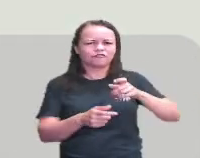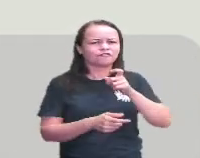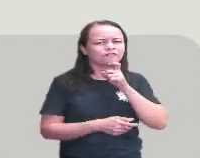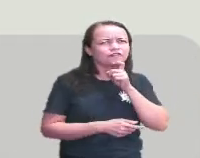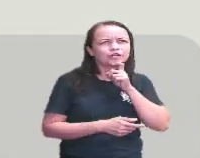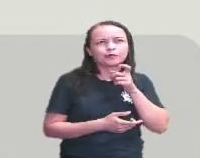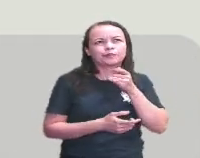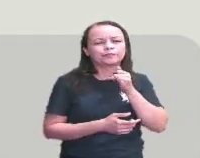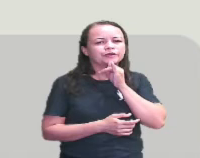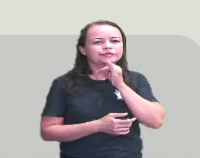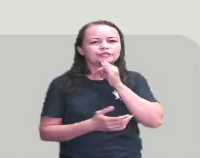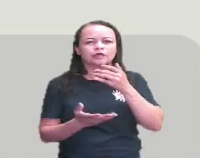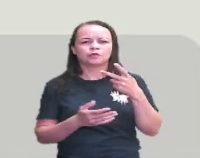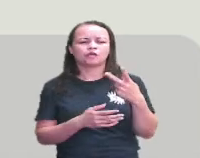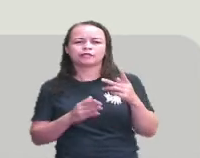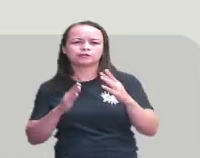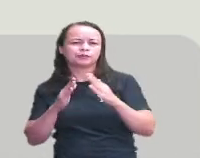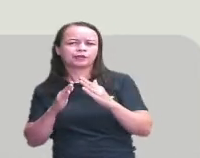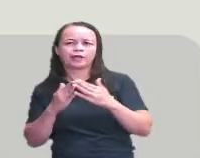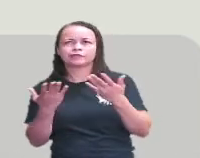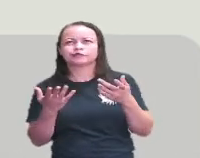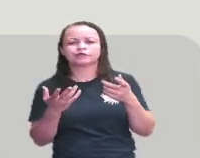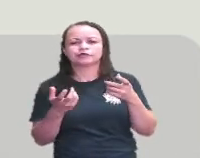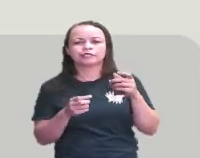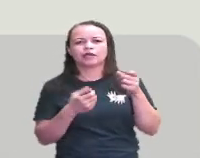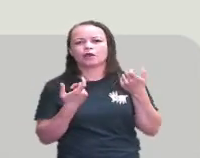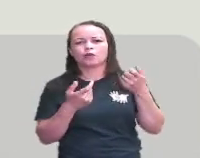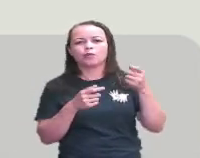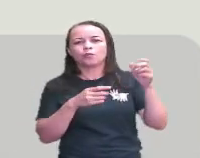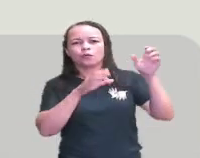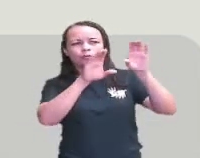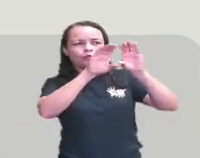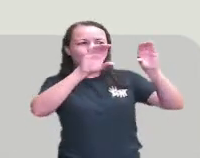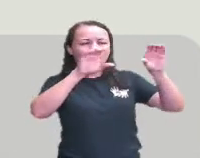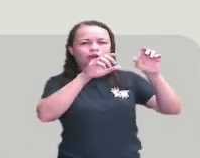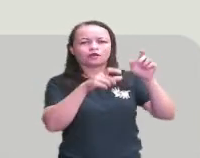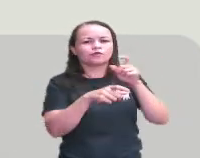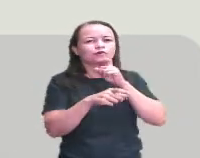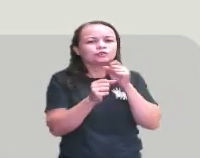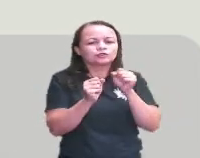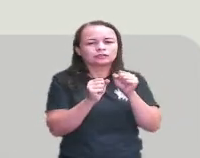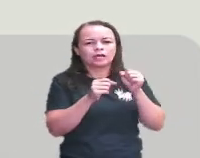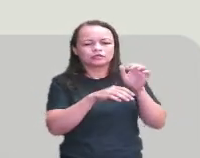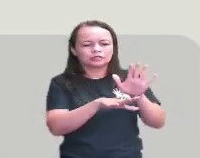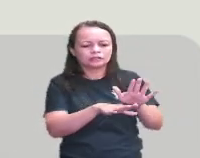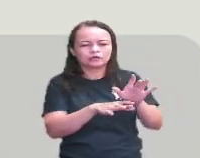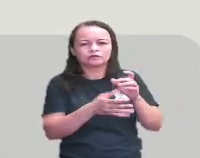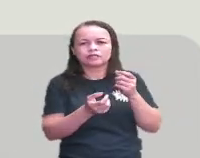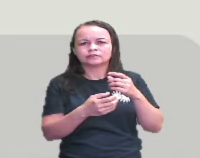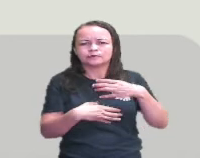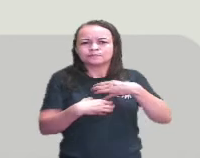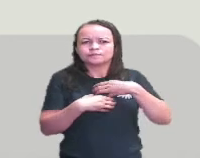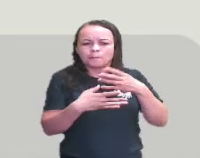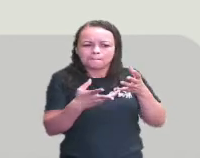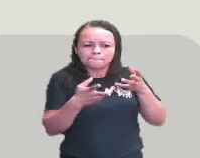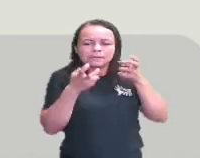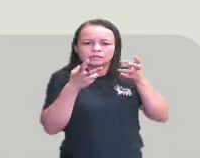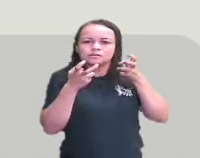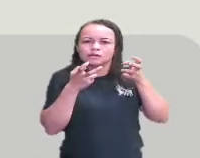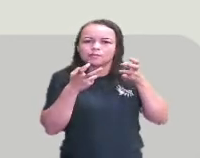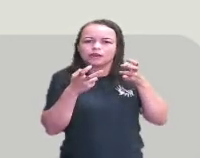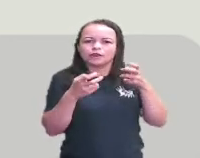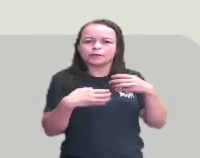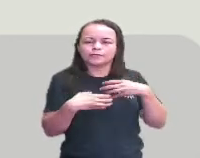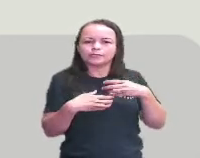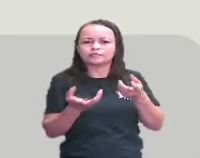vamos supor, na sua casa, você ligar o ar-condicionado e colocar uma barra elétrica lá. Ao tocar nele, você também vai perceber que